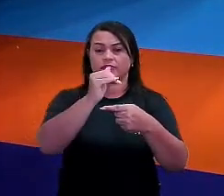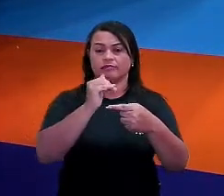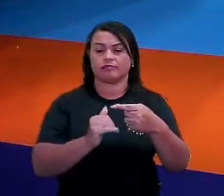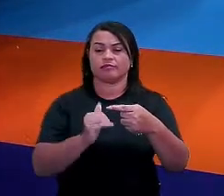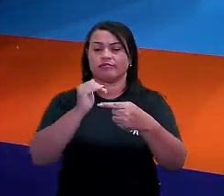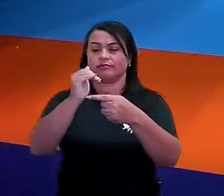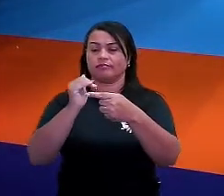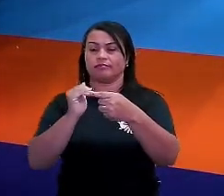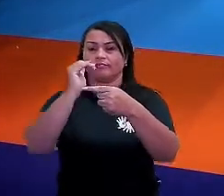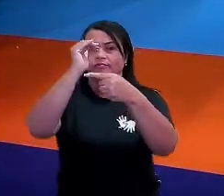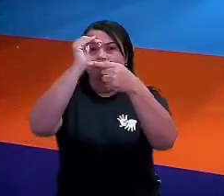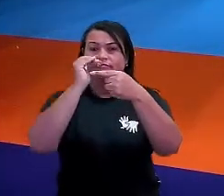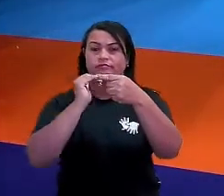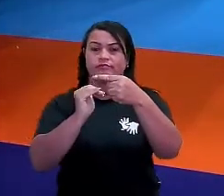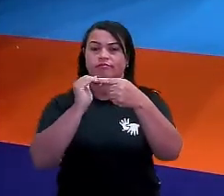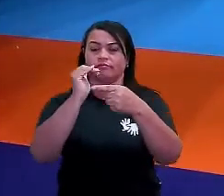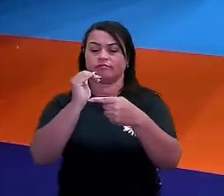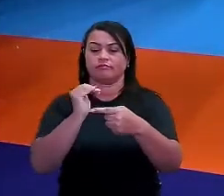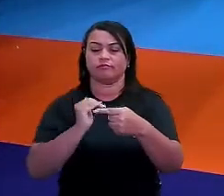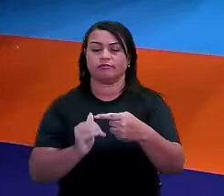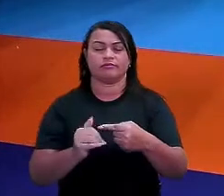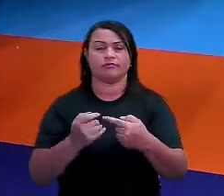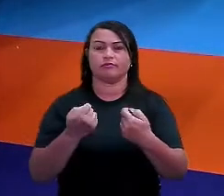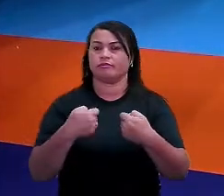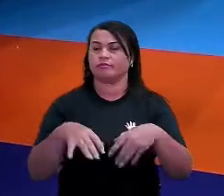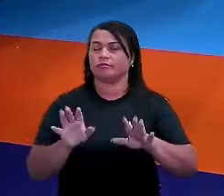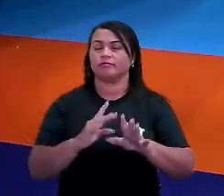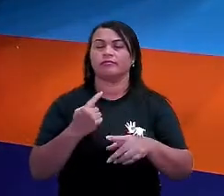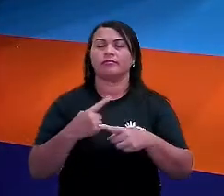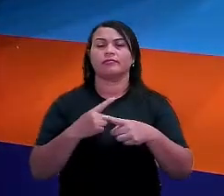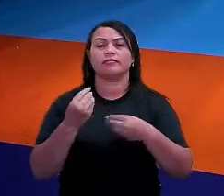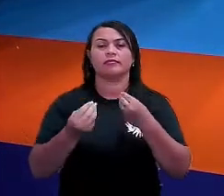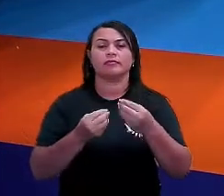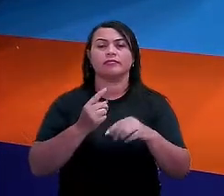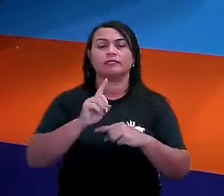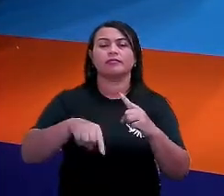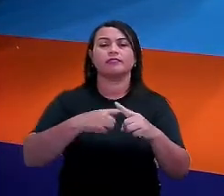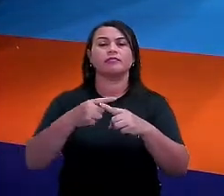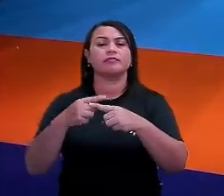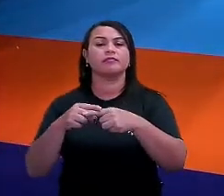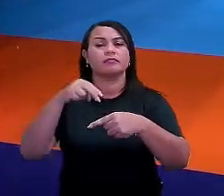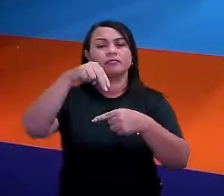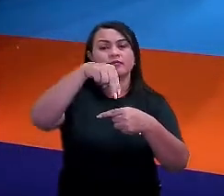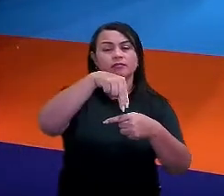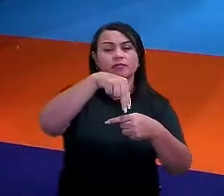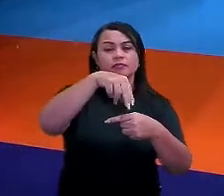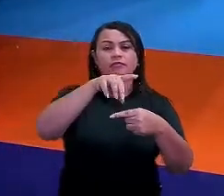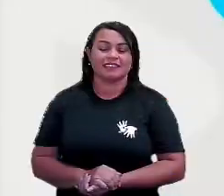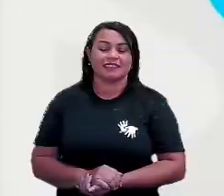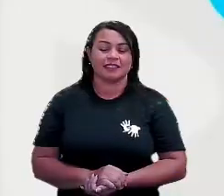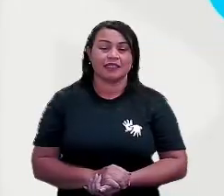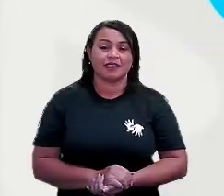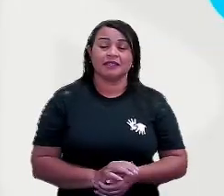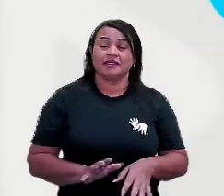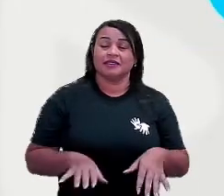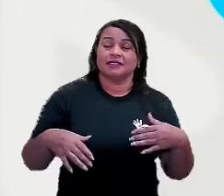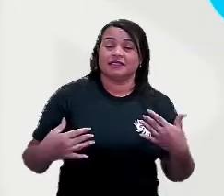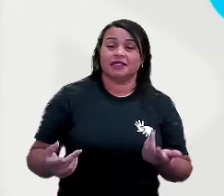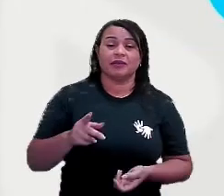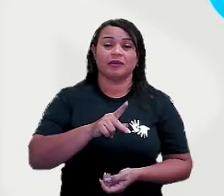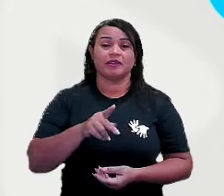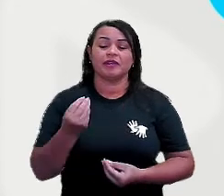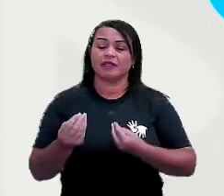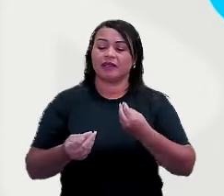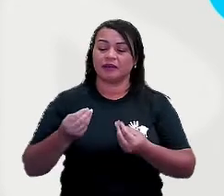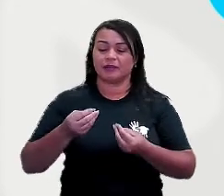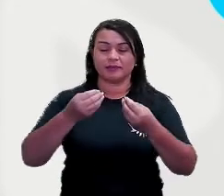Simplesmente multiplicamos o numerador pelo denominador e o denominador pelo numerador. Ô, professora, como é